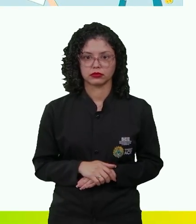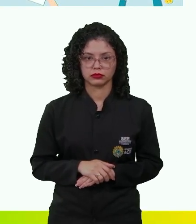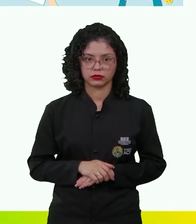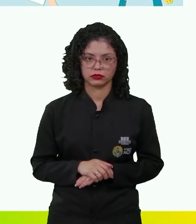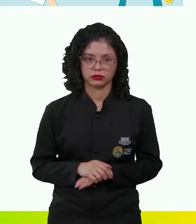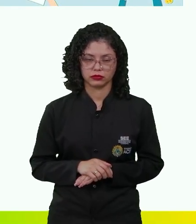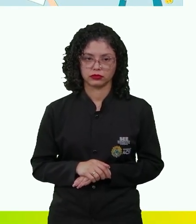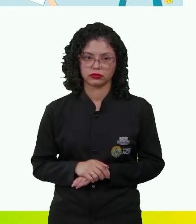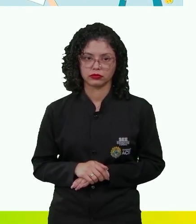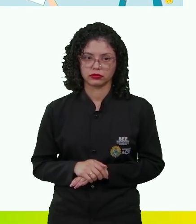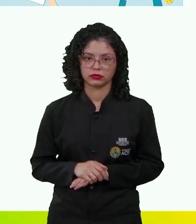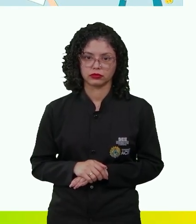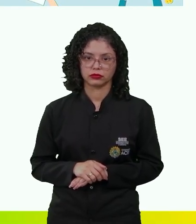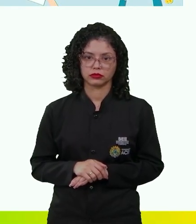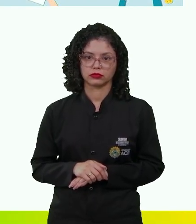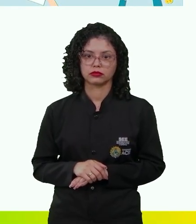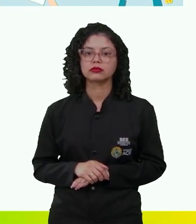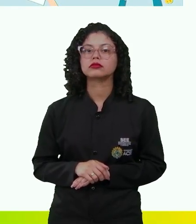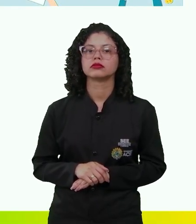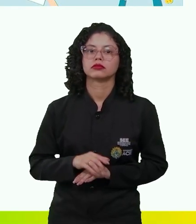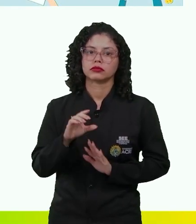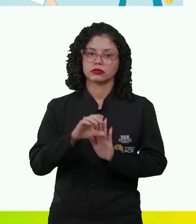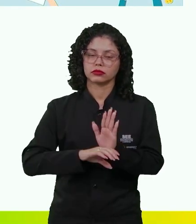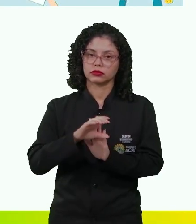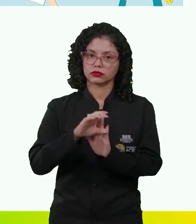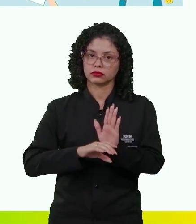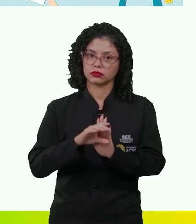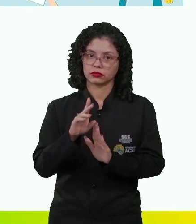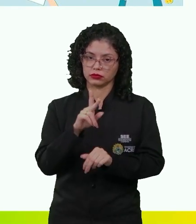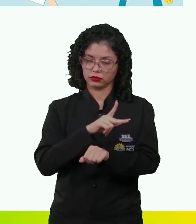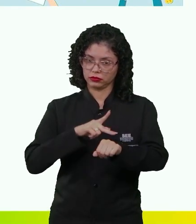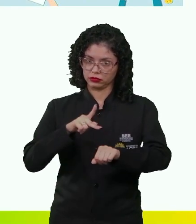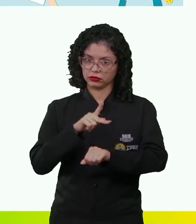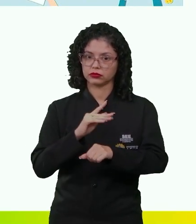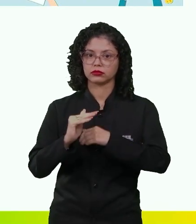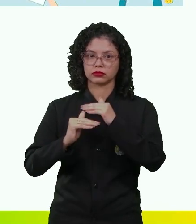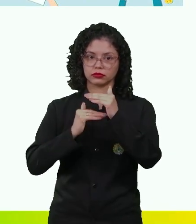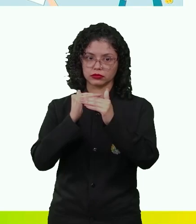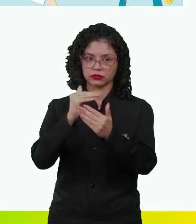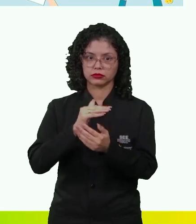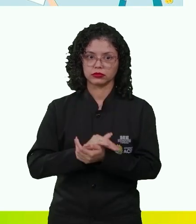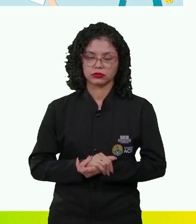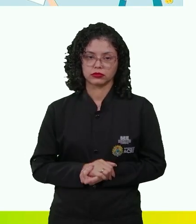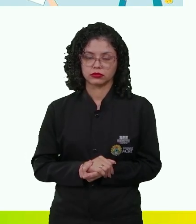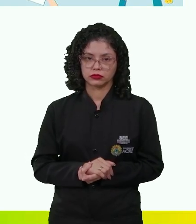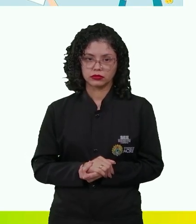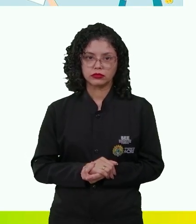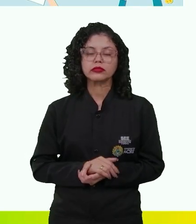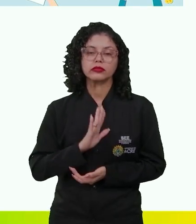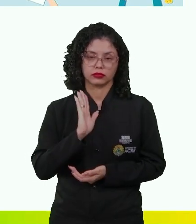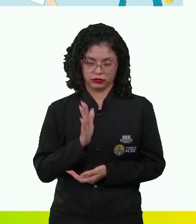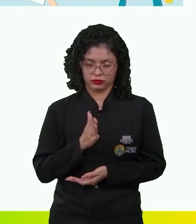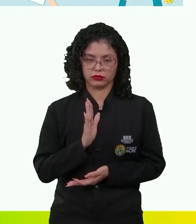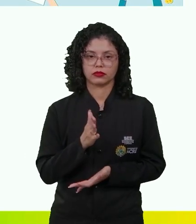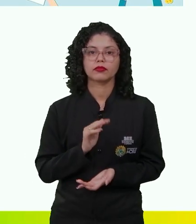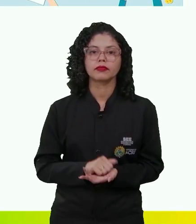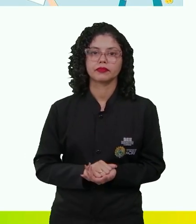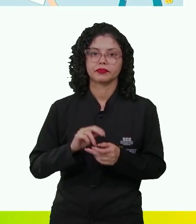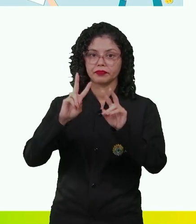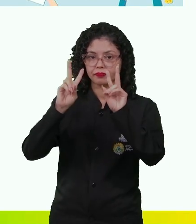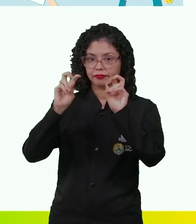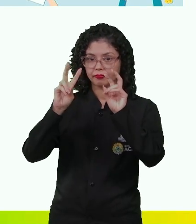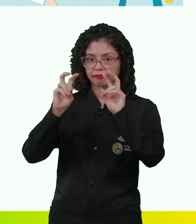oportunidades de educação. Esse é o conceito de países desenvolvidos. Já os países tidos